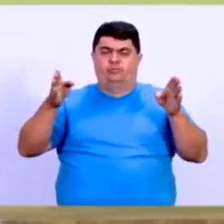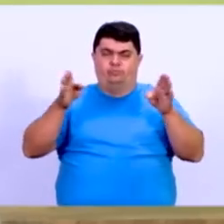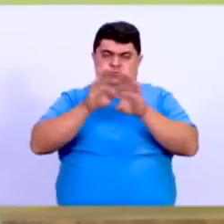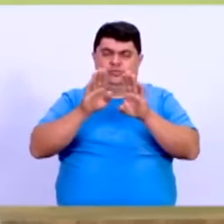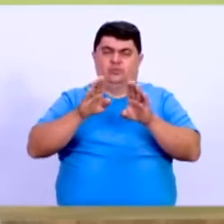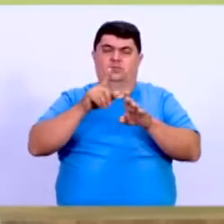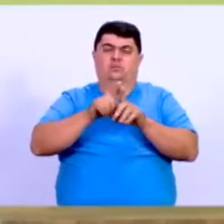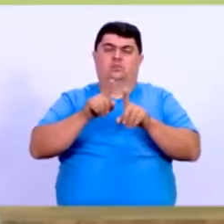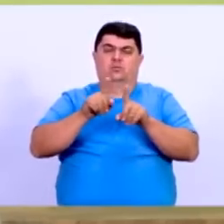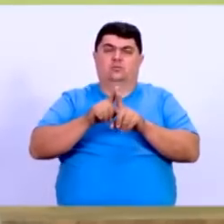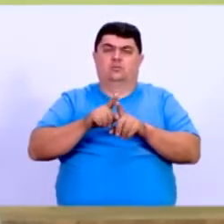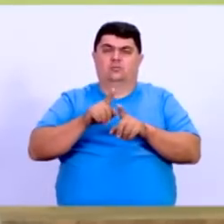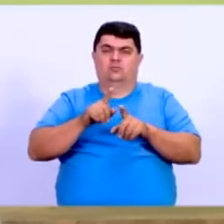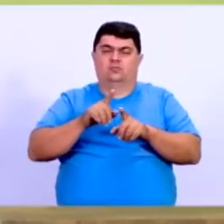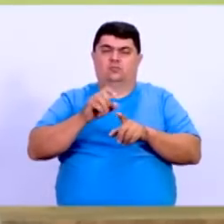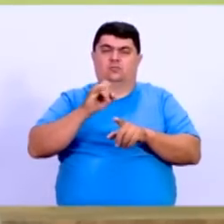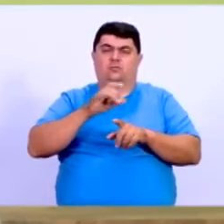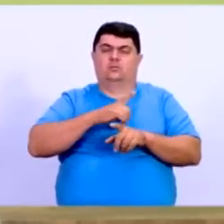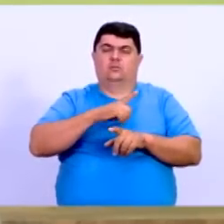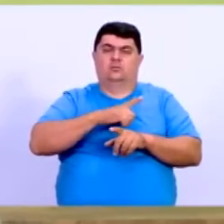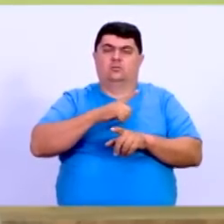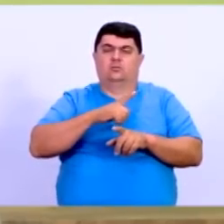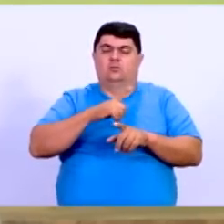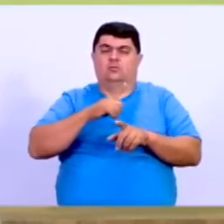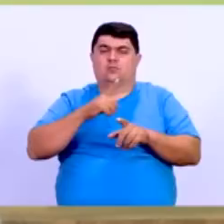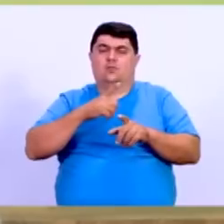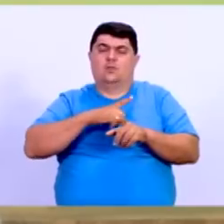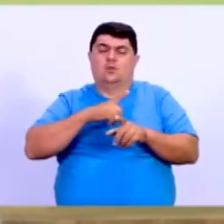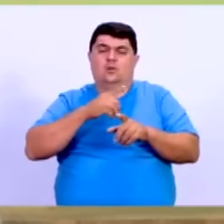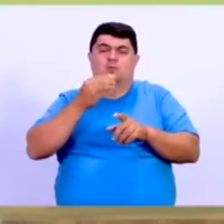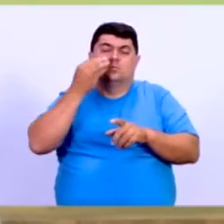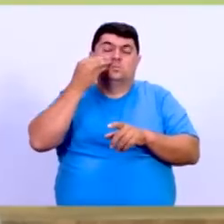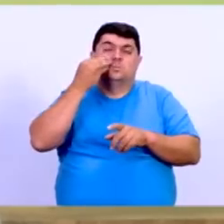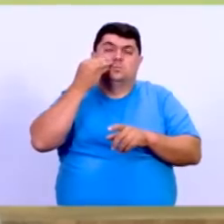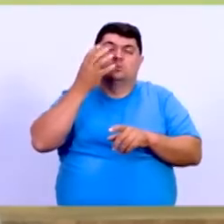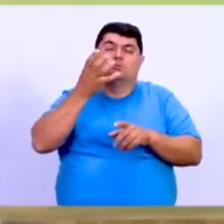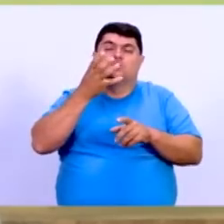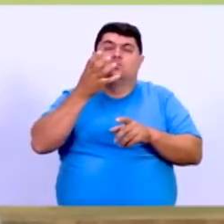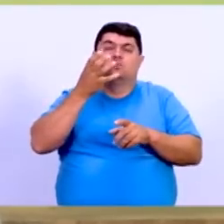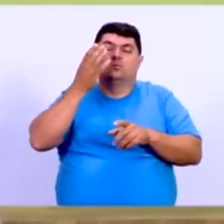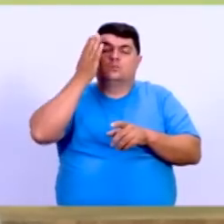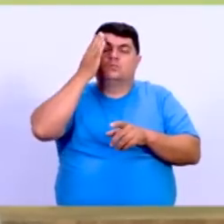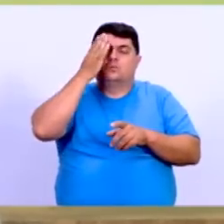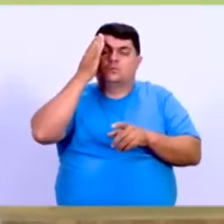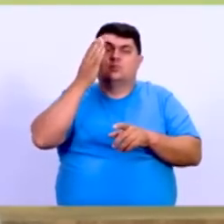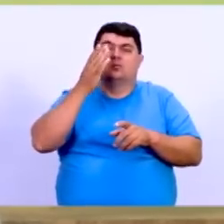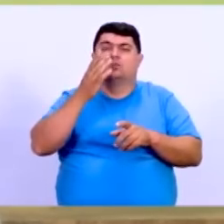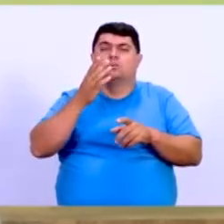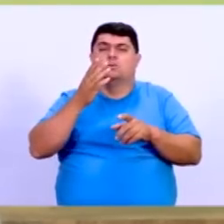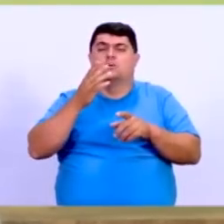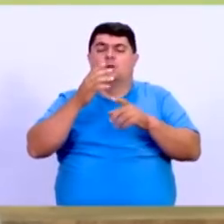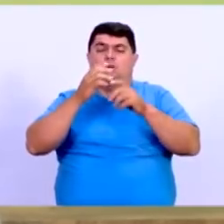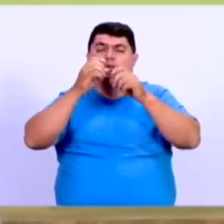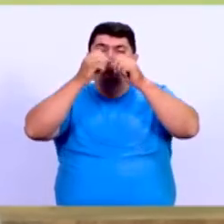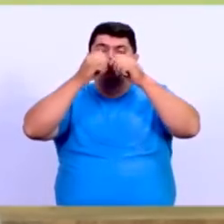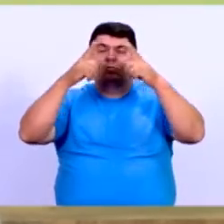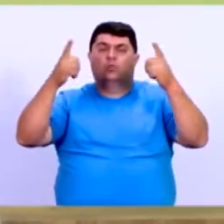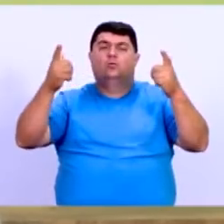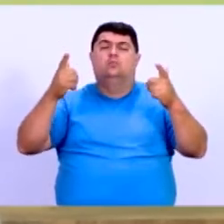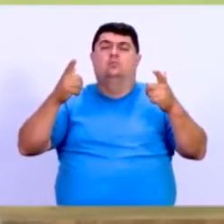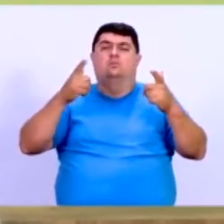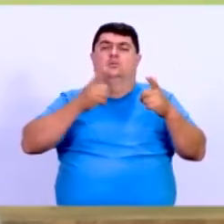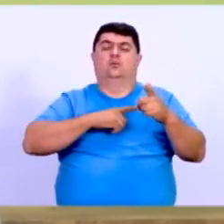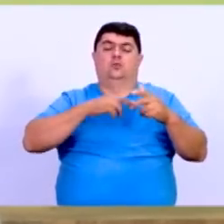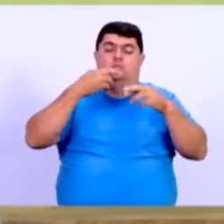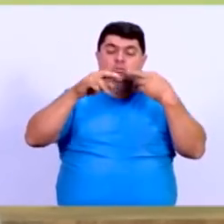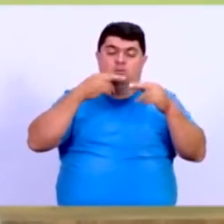Então, quando a gente fala de redes, agora de computador de disciplina, a gente tem que abrir, lembrar que eu tenho que abrir a cabeça aí para falar, nós estamos falando de